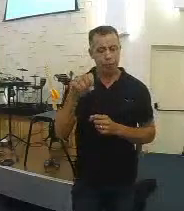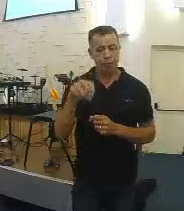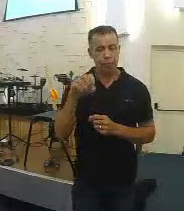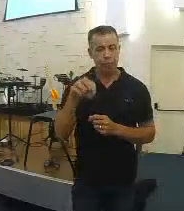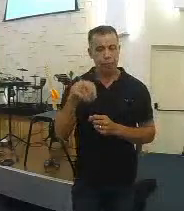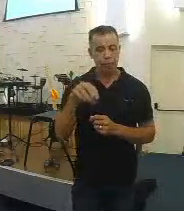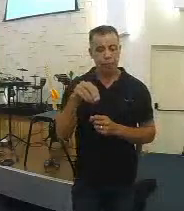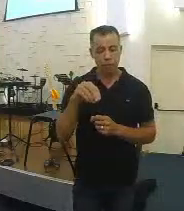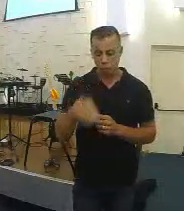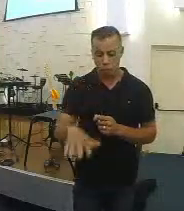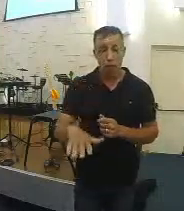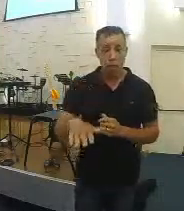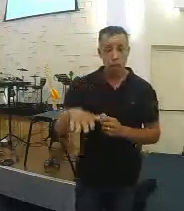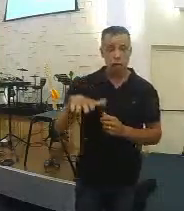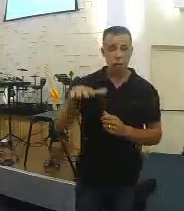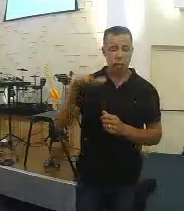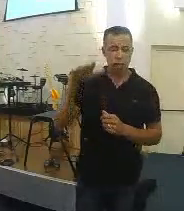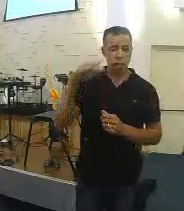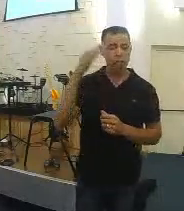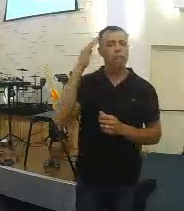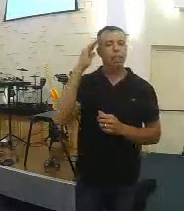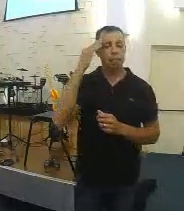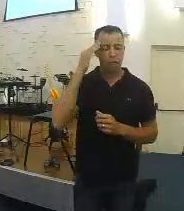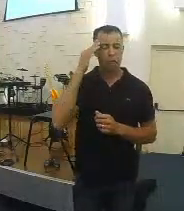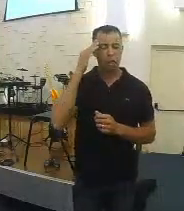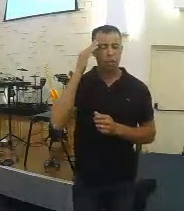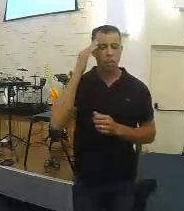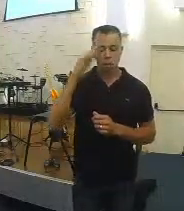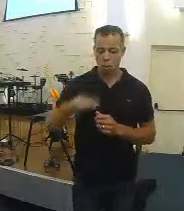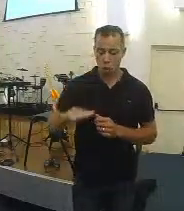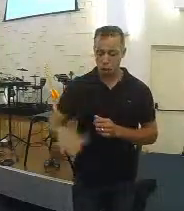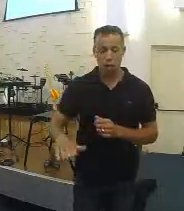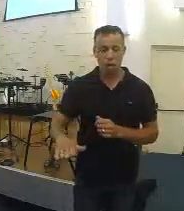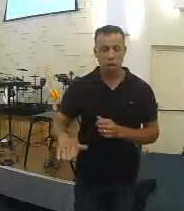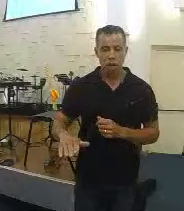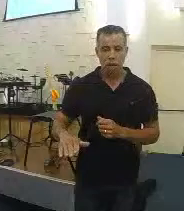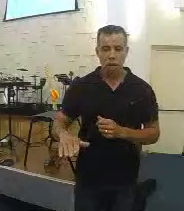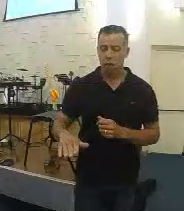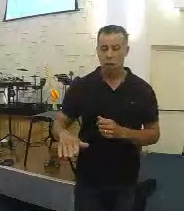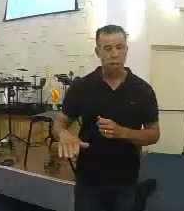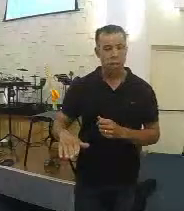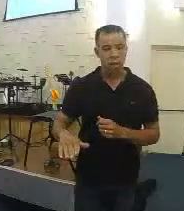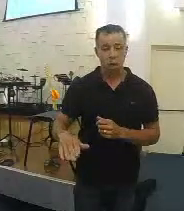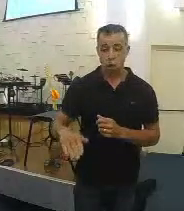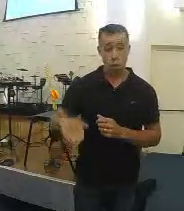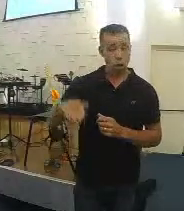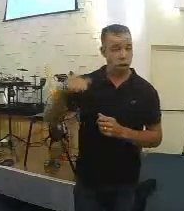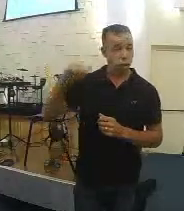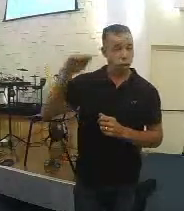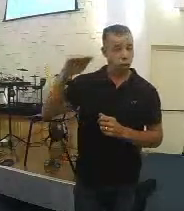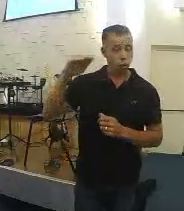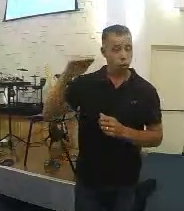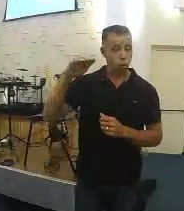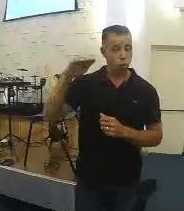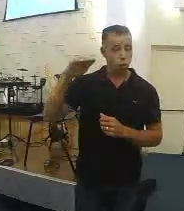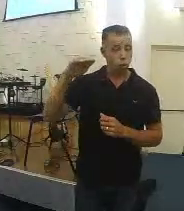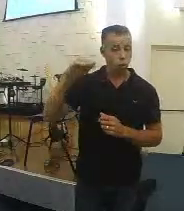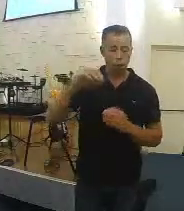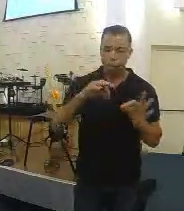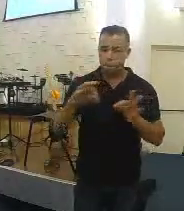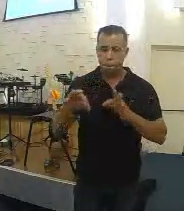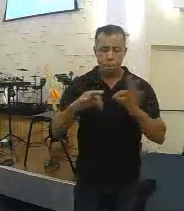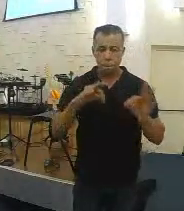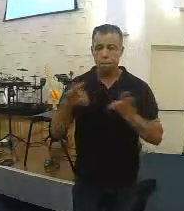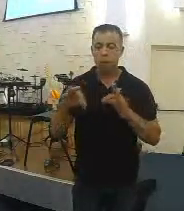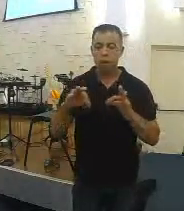criança crescida, saiba que você não é uma criança, você é um adulto em formação. Para onde você